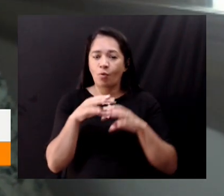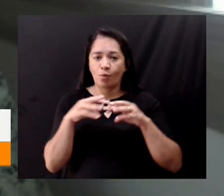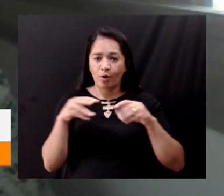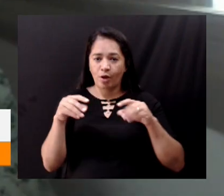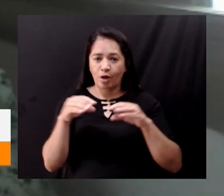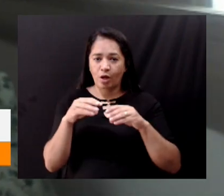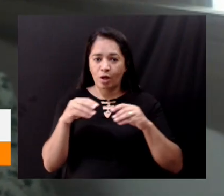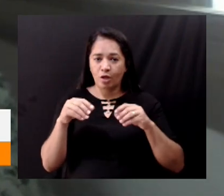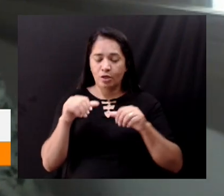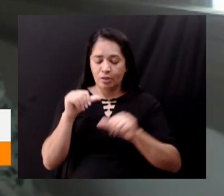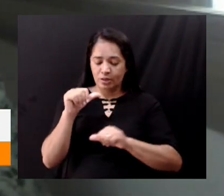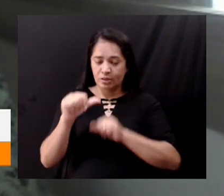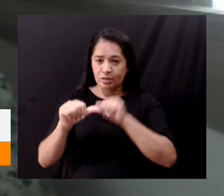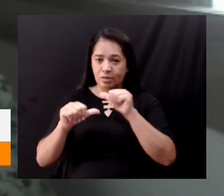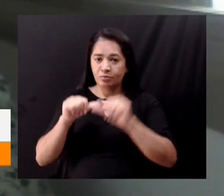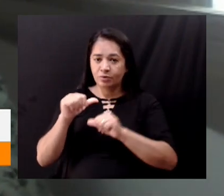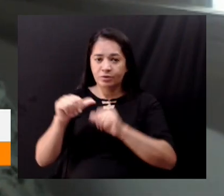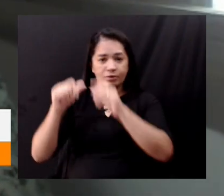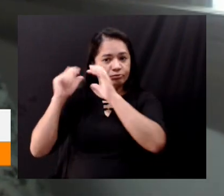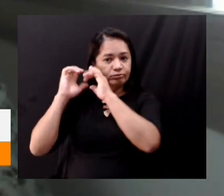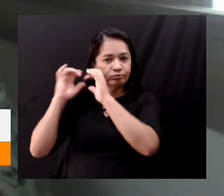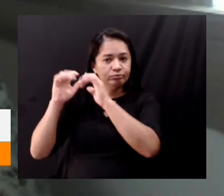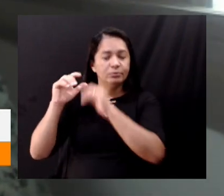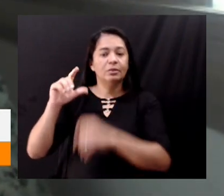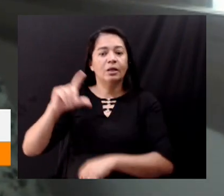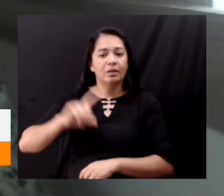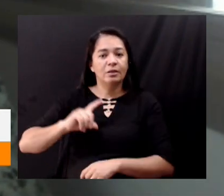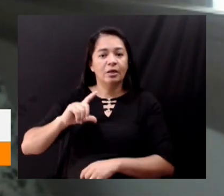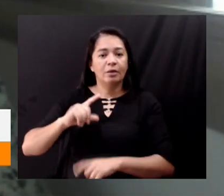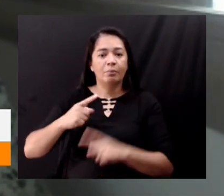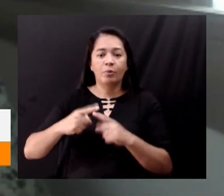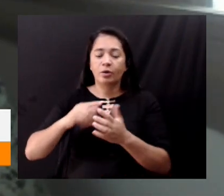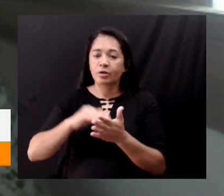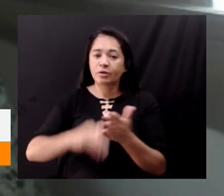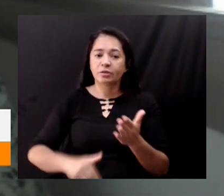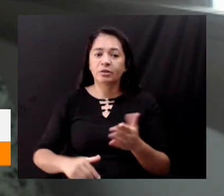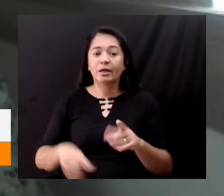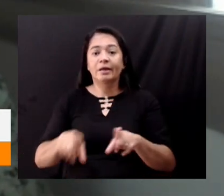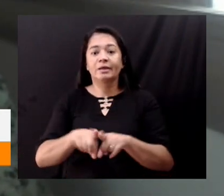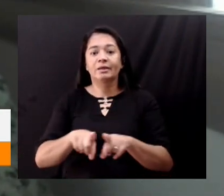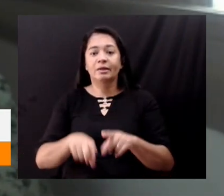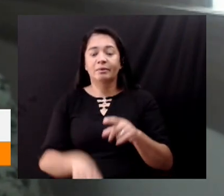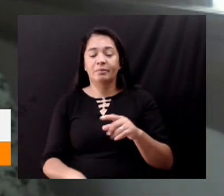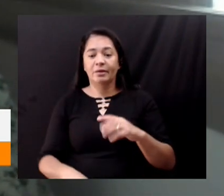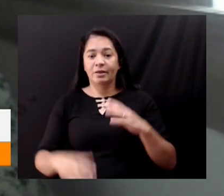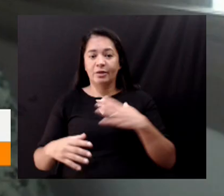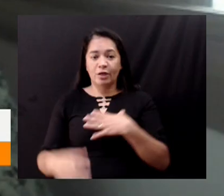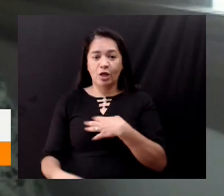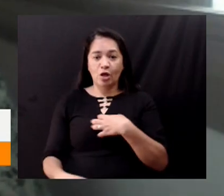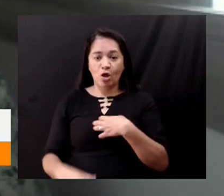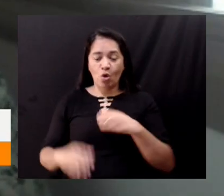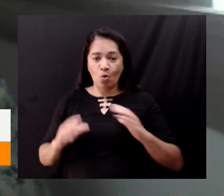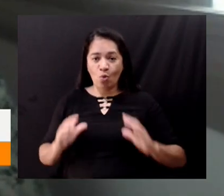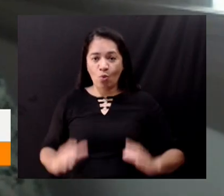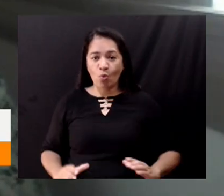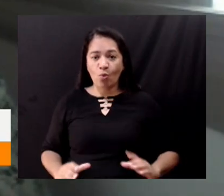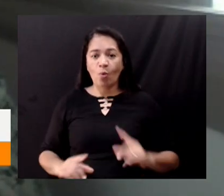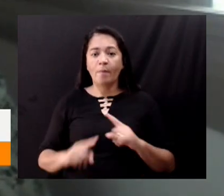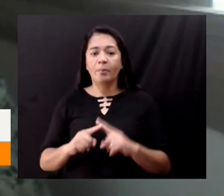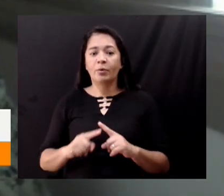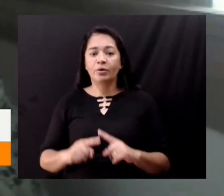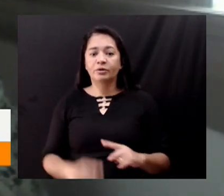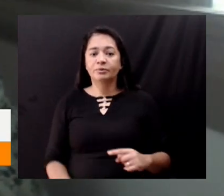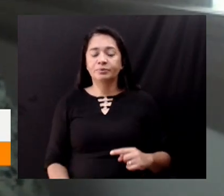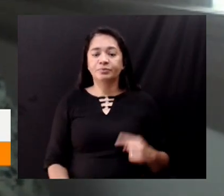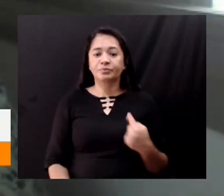retirada e tem principalmente essa questão comportamental. Por quê? A gente entende